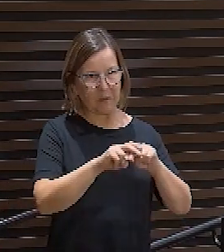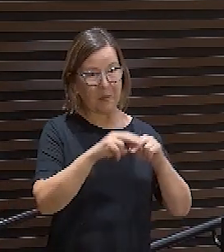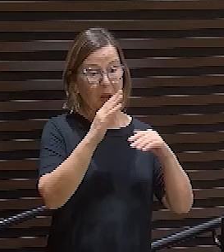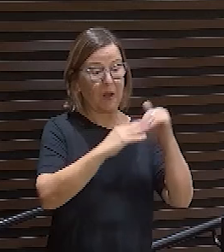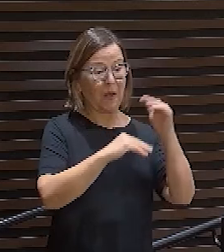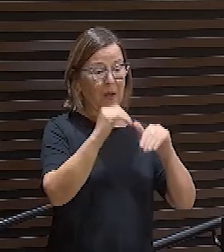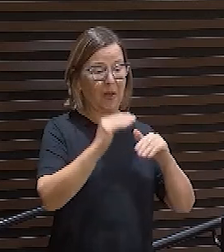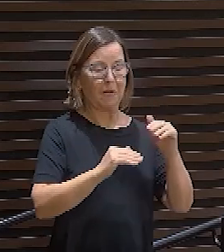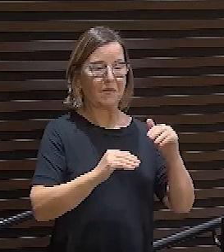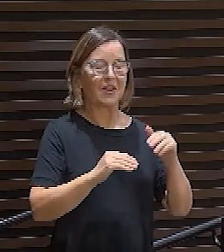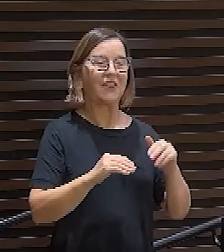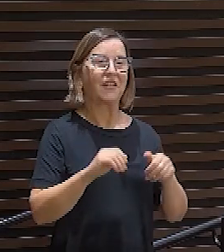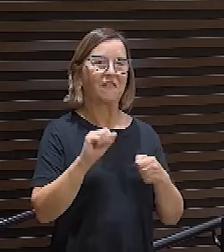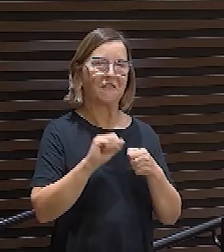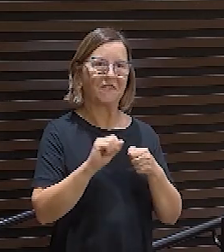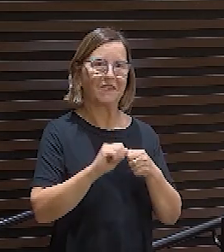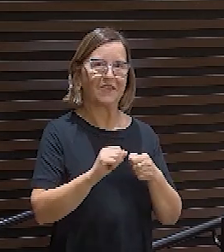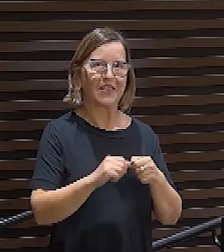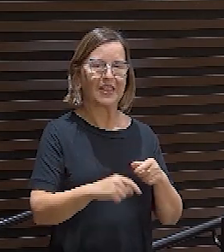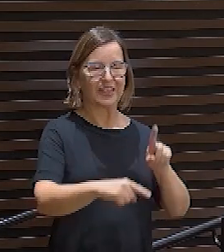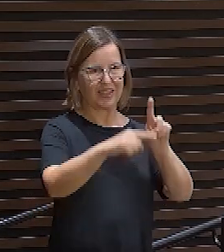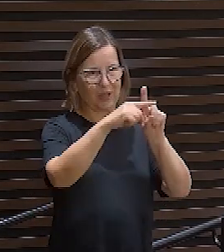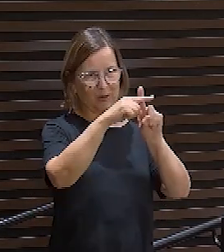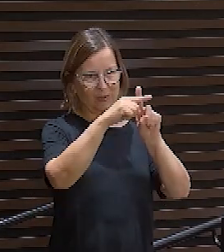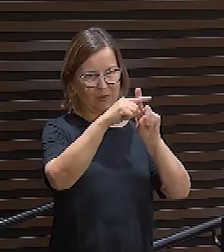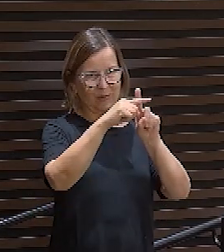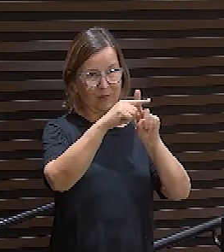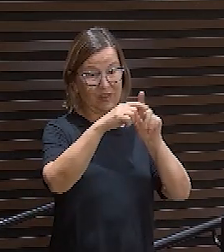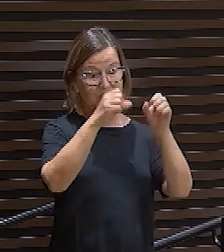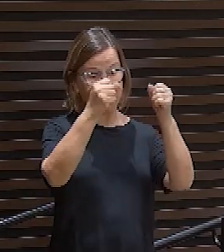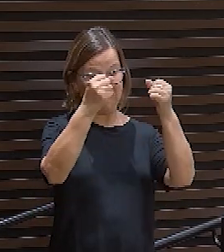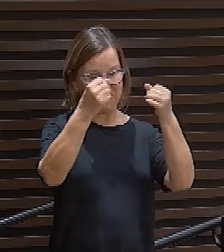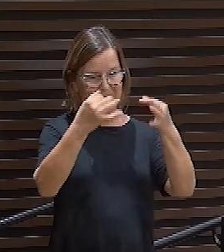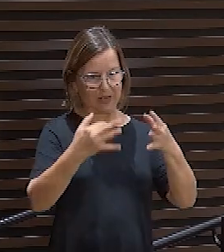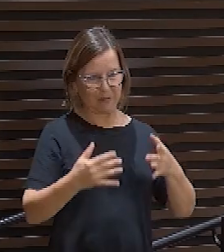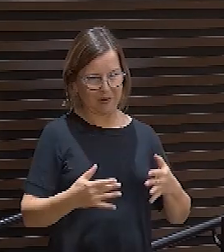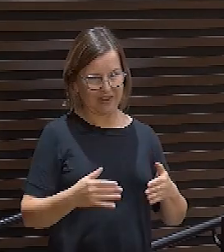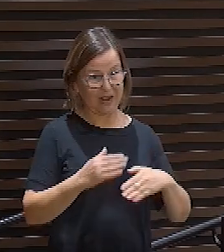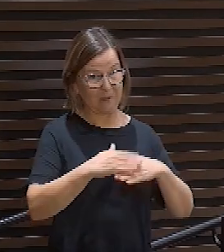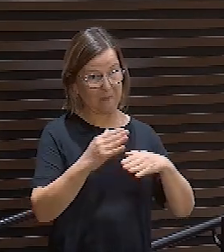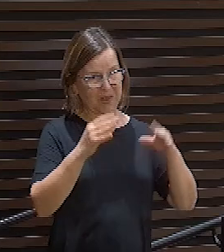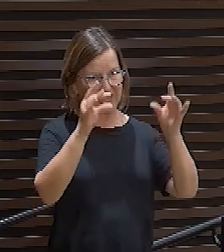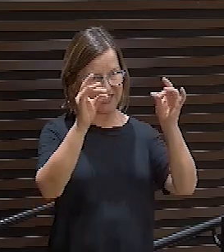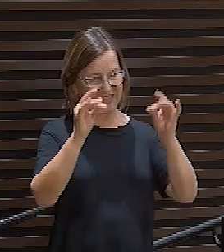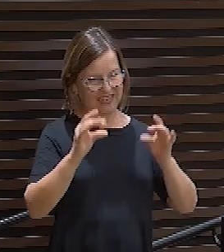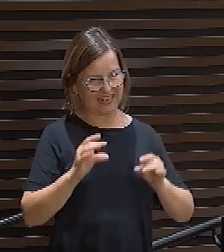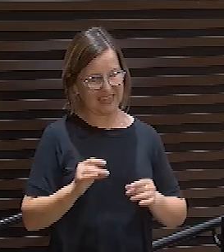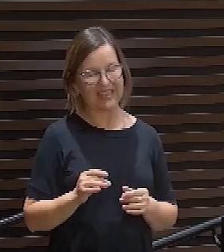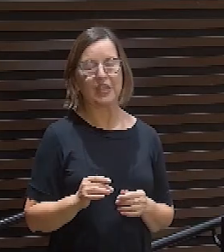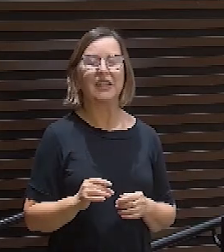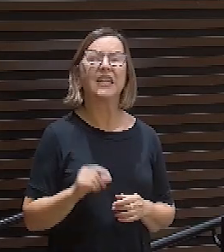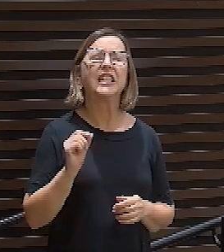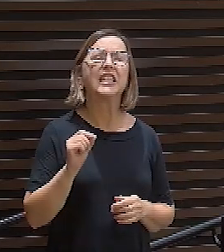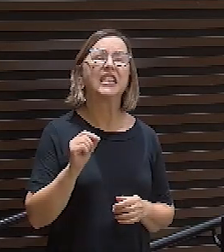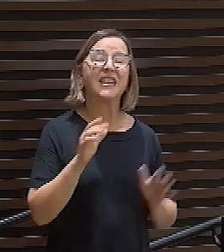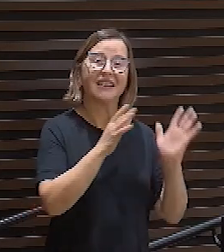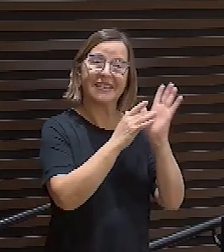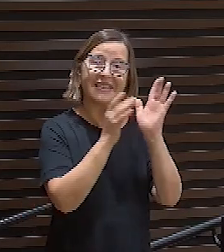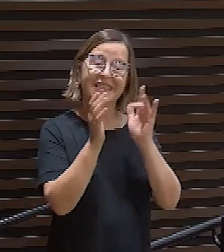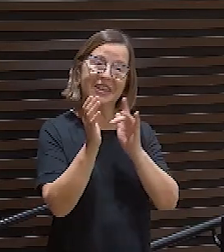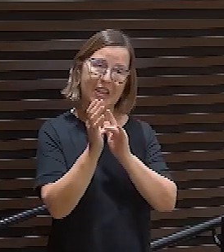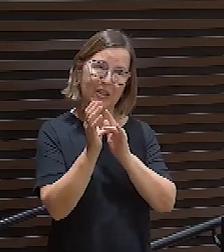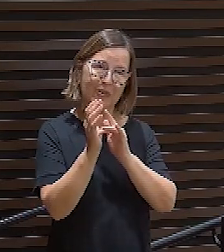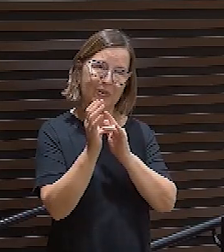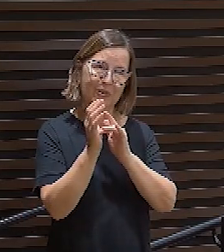o que é essa obra com um pouquinho mais de detalhe. Então, quem ele é, não com relação à criação, mas quem ele é com relação